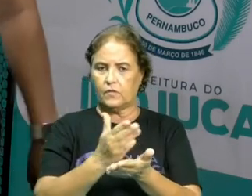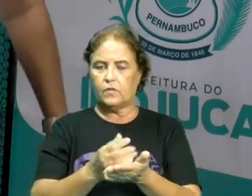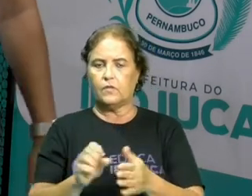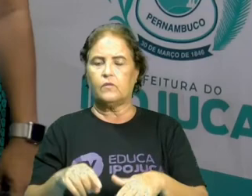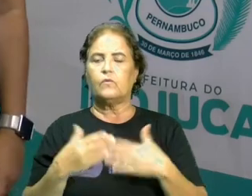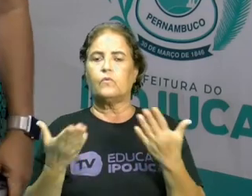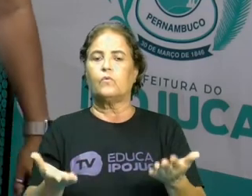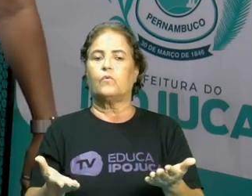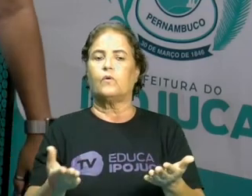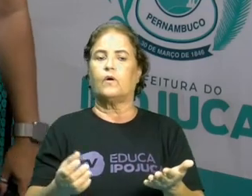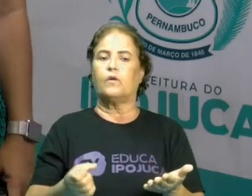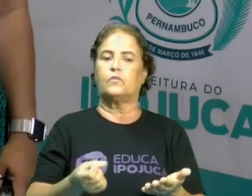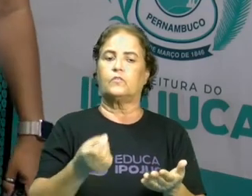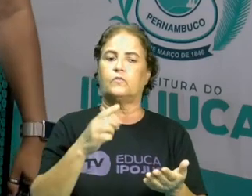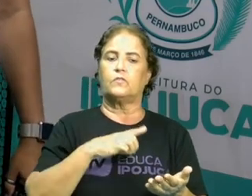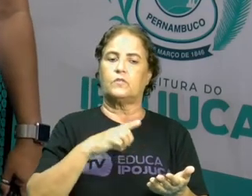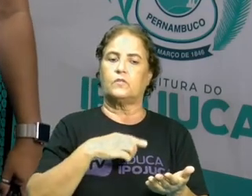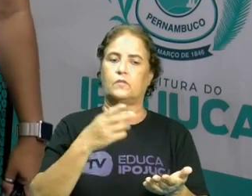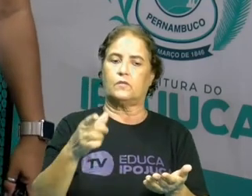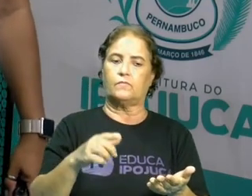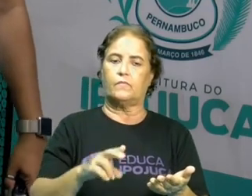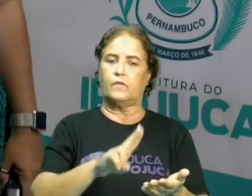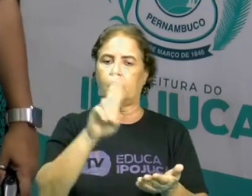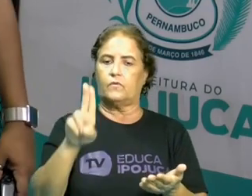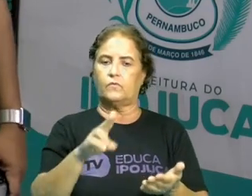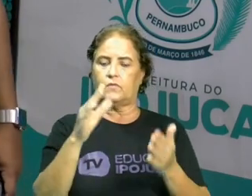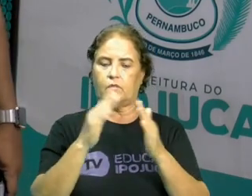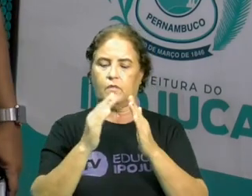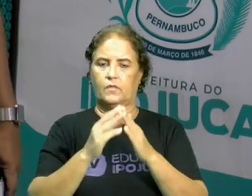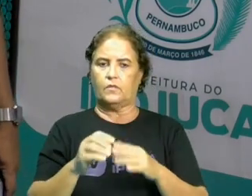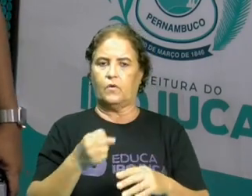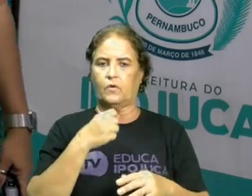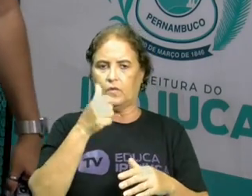são esses tipos de separação que você usa. Tá bom?